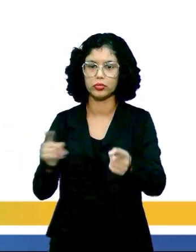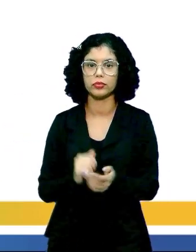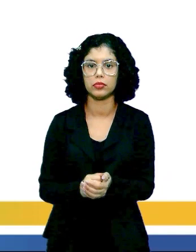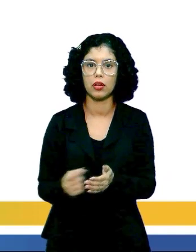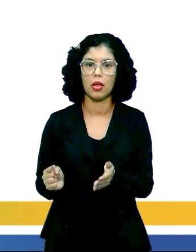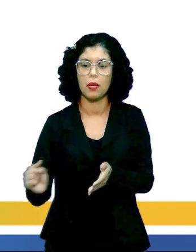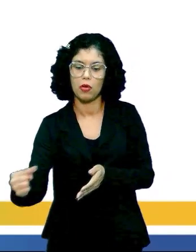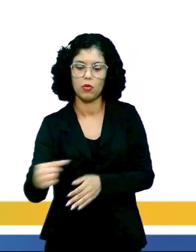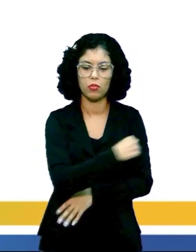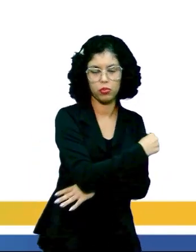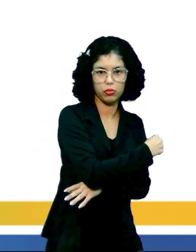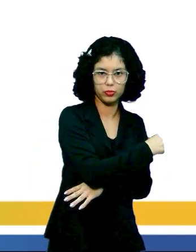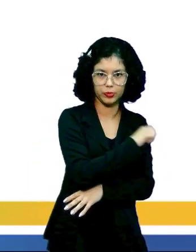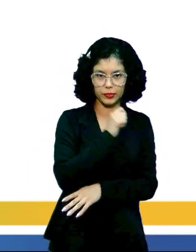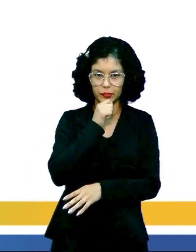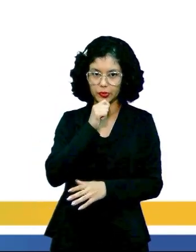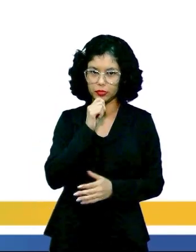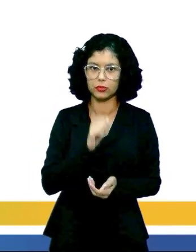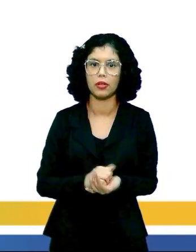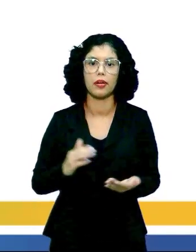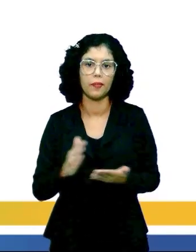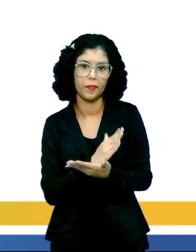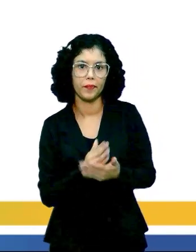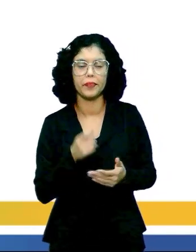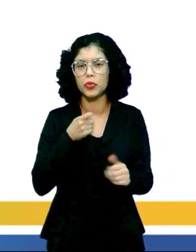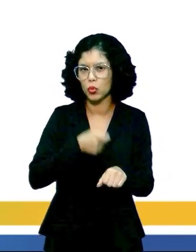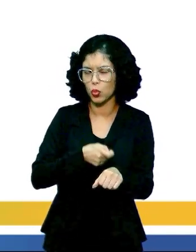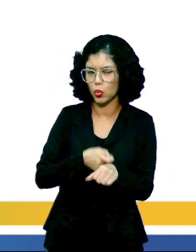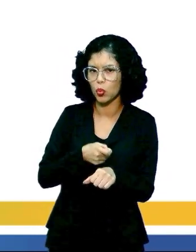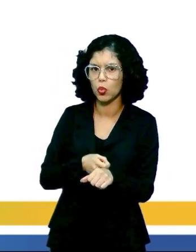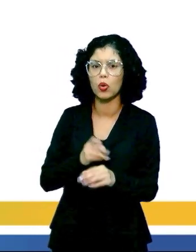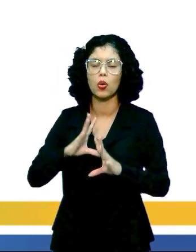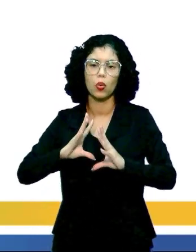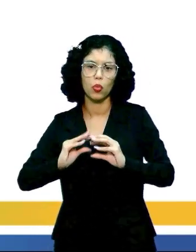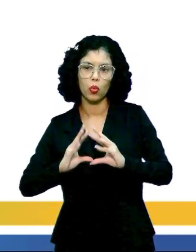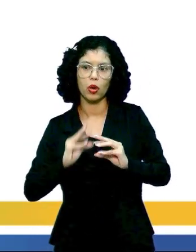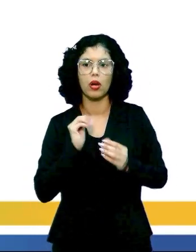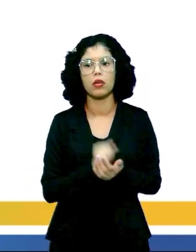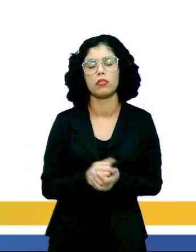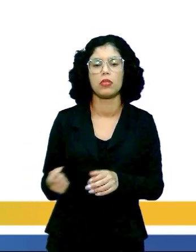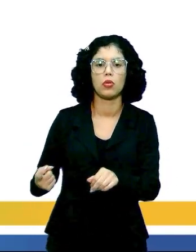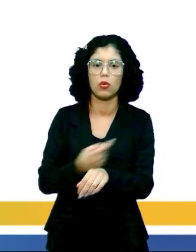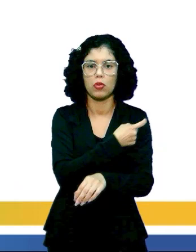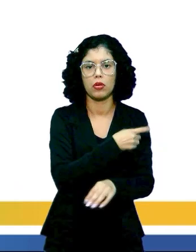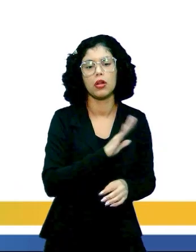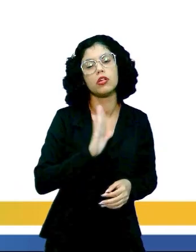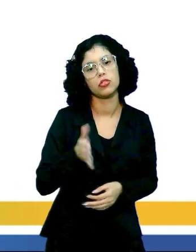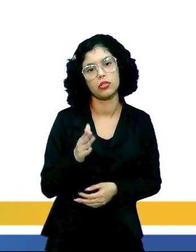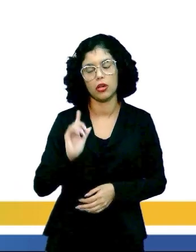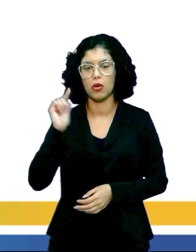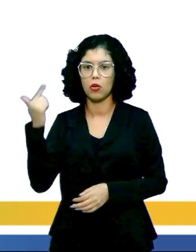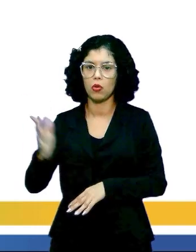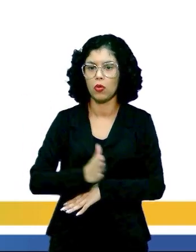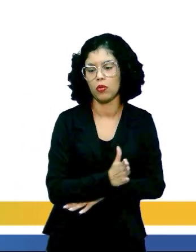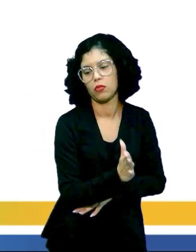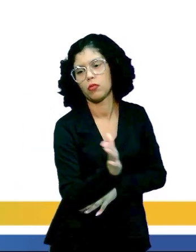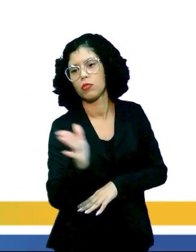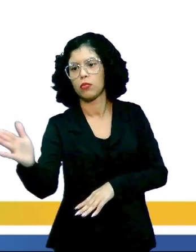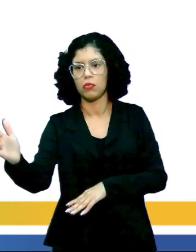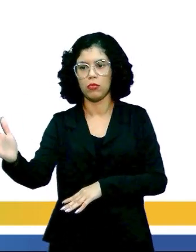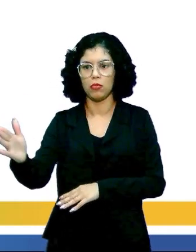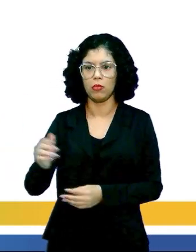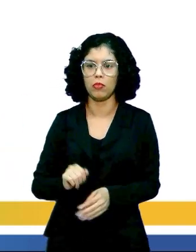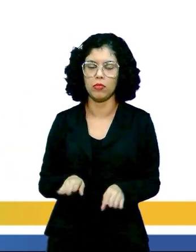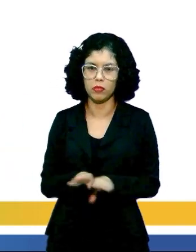repelidos completamente, batiam em algo muito duro, muito maciço e eram repelidos, e os outros feixes eles